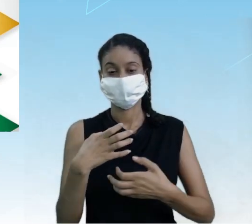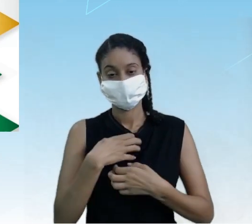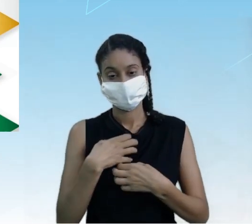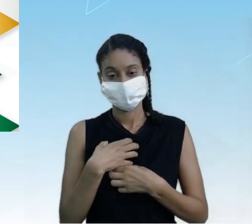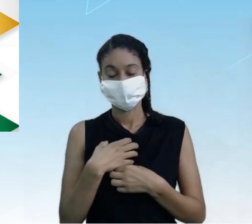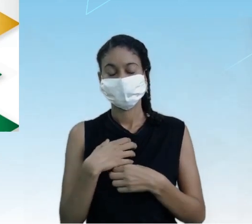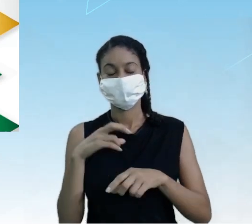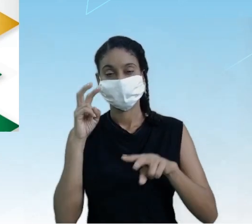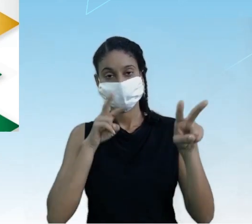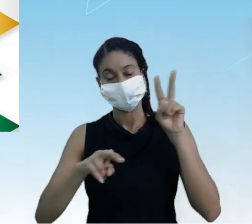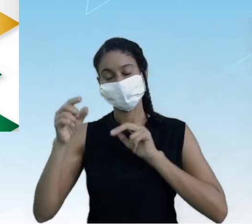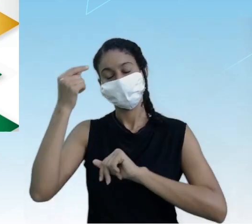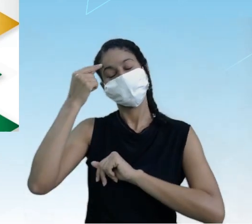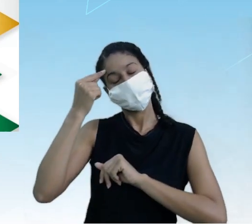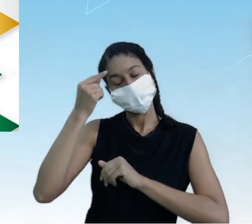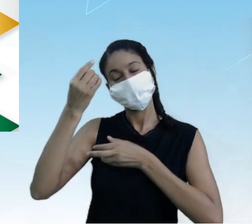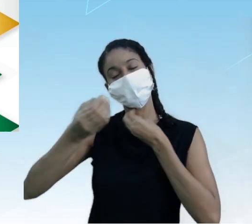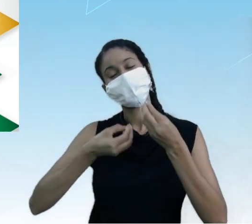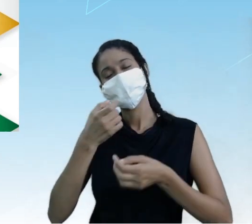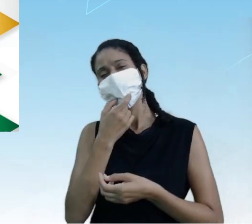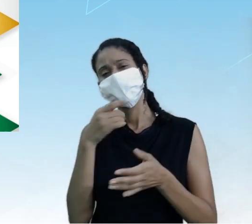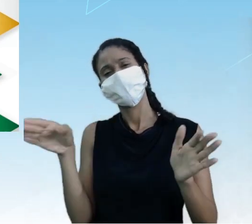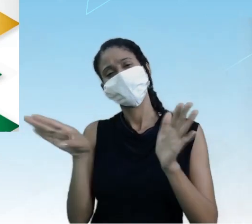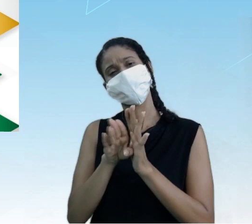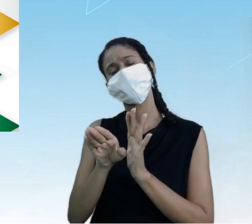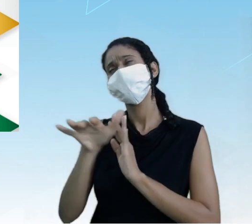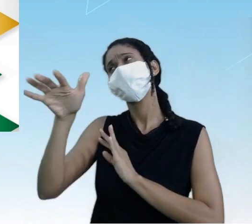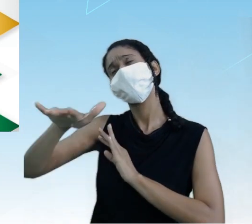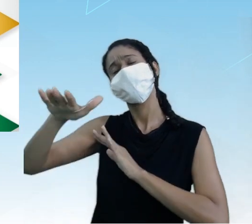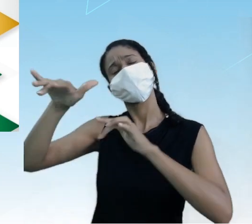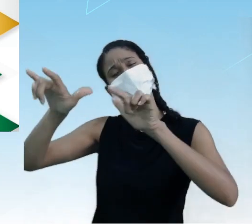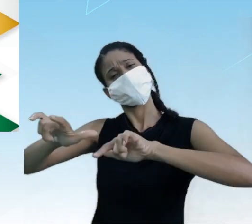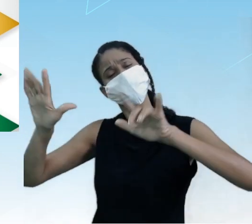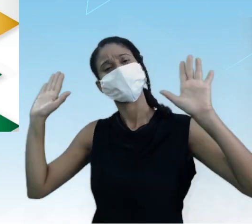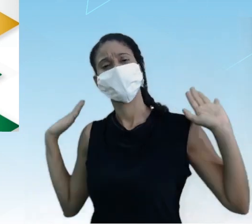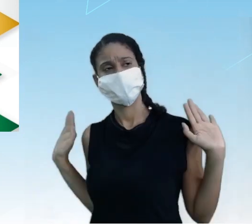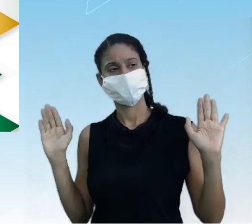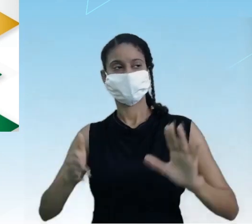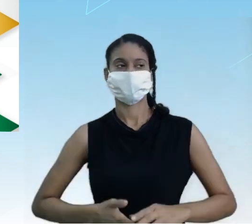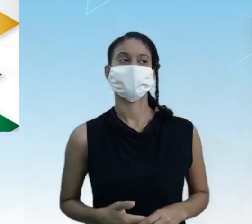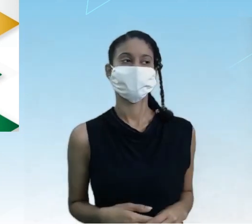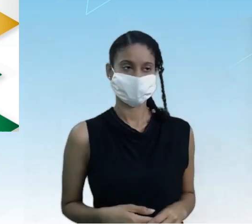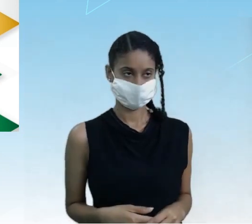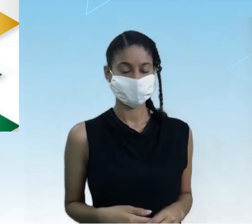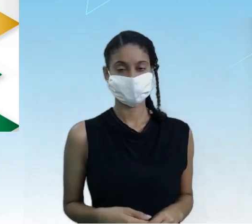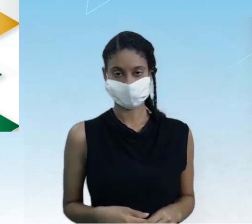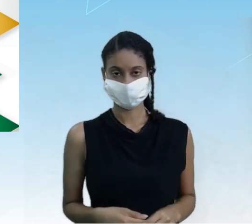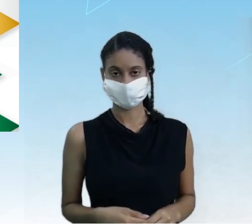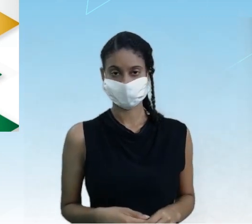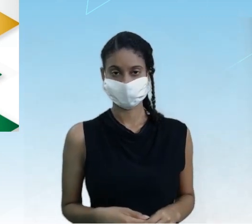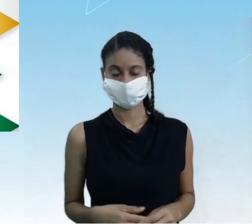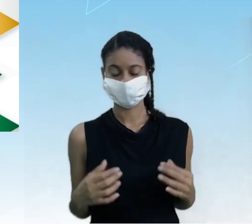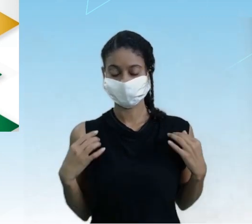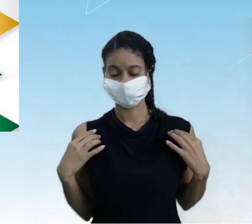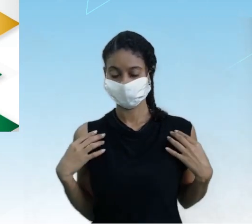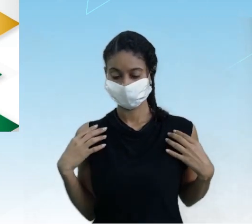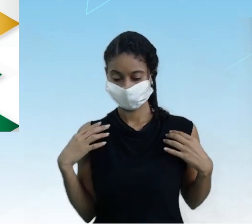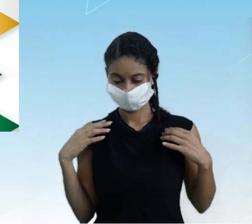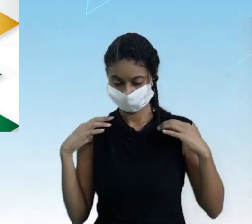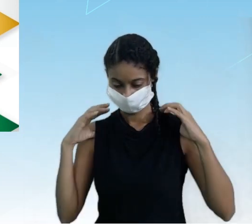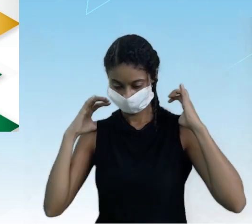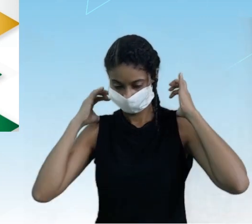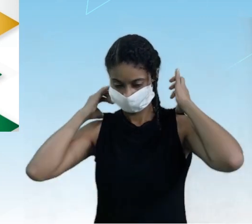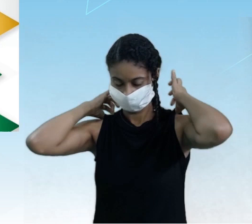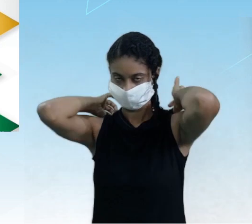que fazem que a gente reflita como é que o inglês chegou nesses espaços. Então tem assim, né? English in Asia is